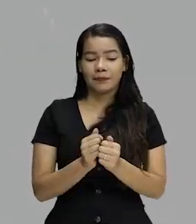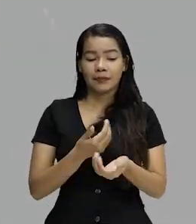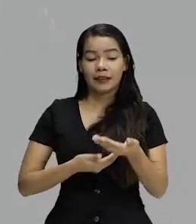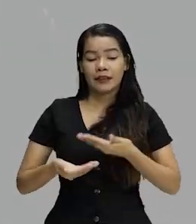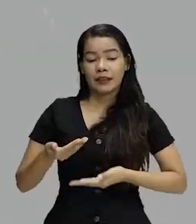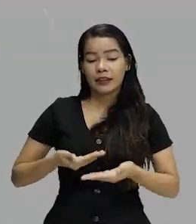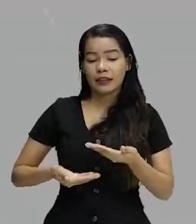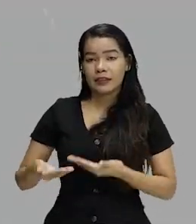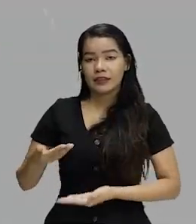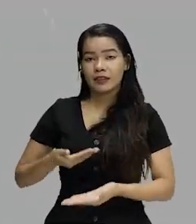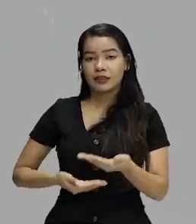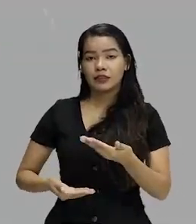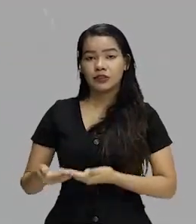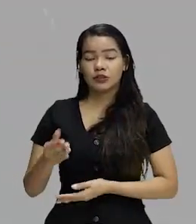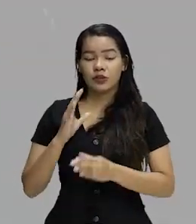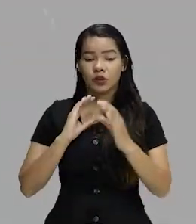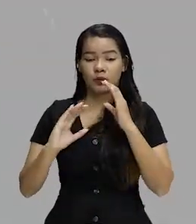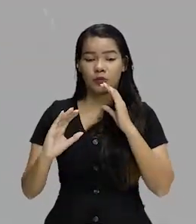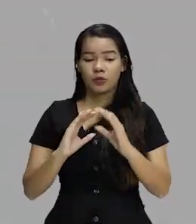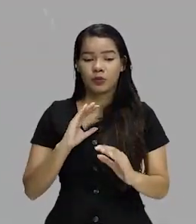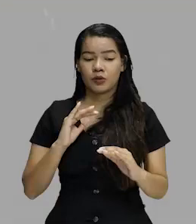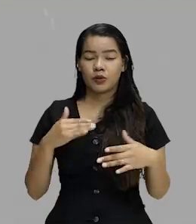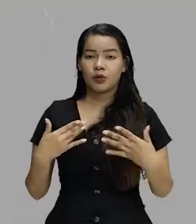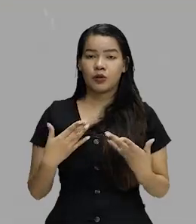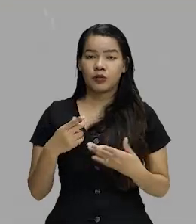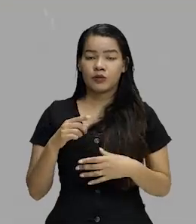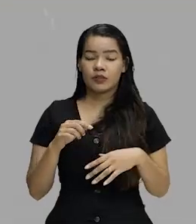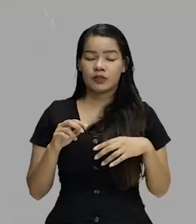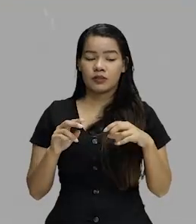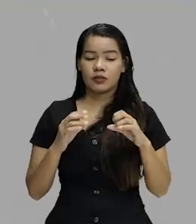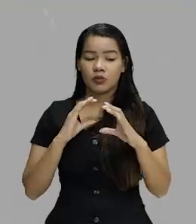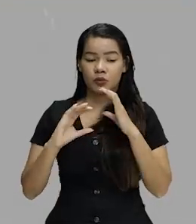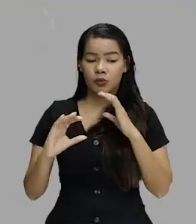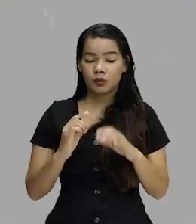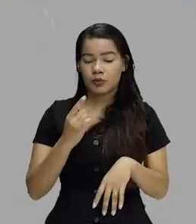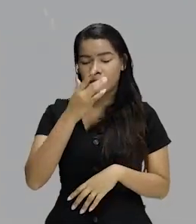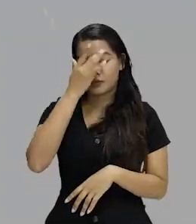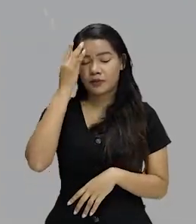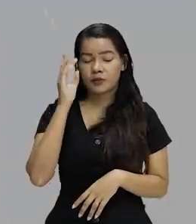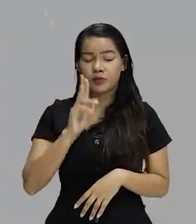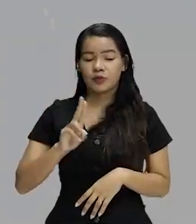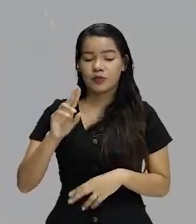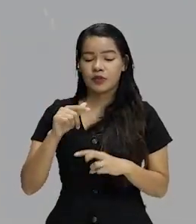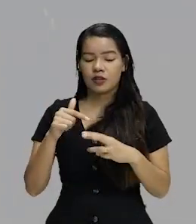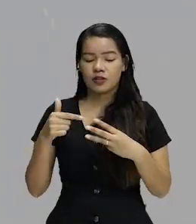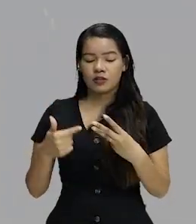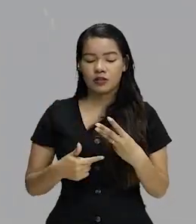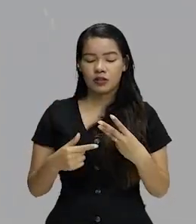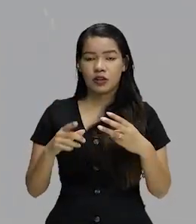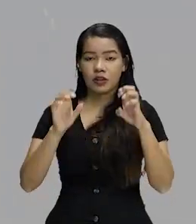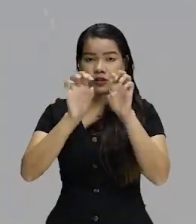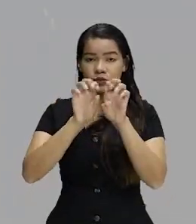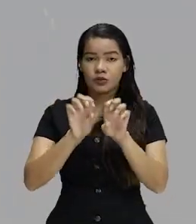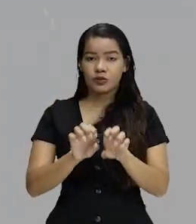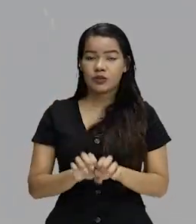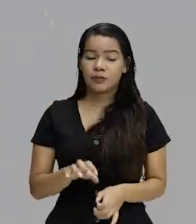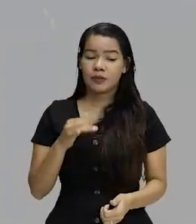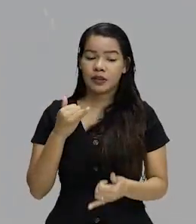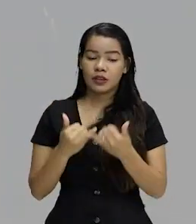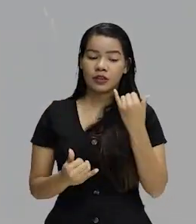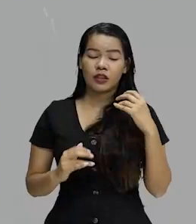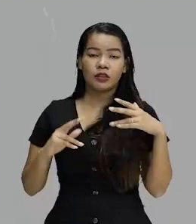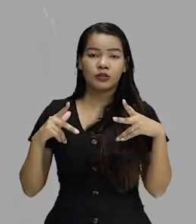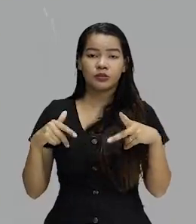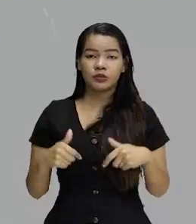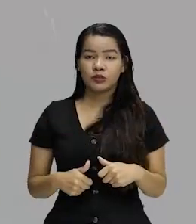de comunicação, né? Quando você se comunica com alguém, você usa essas três formas. A estrutura é semelhante a todas as